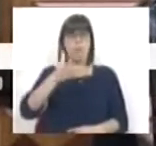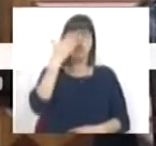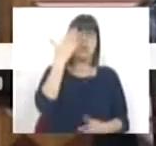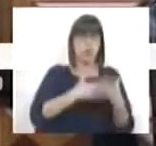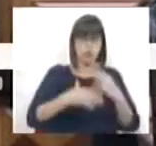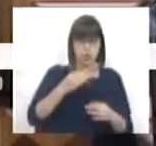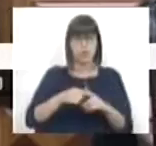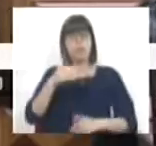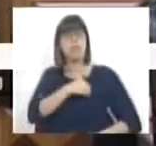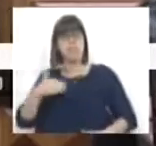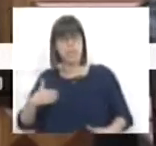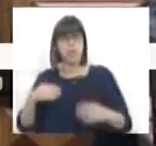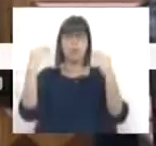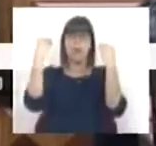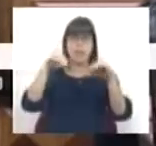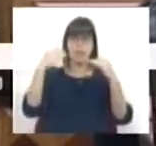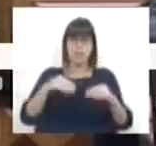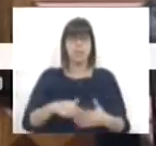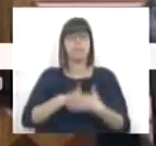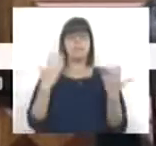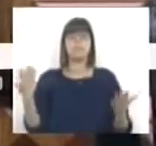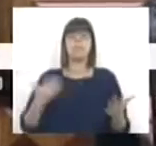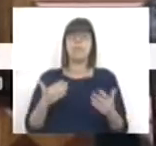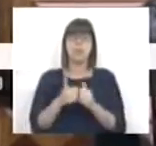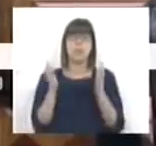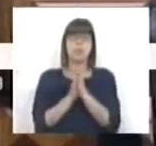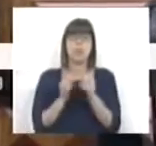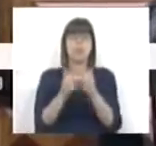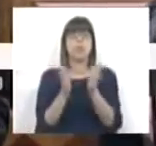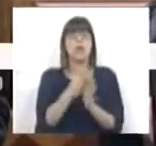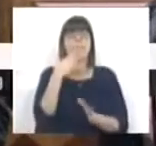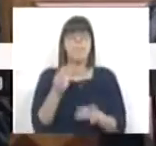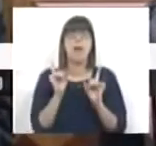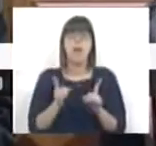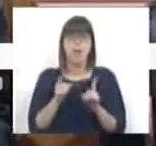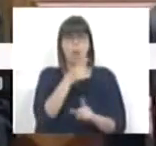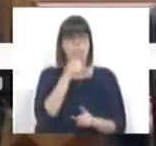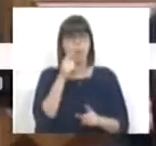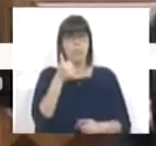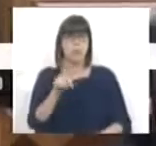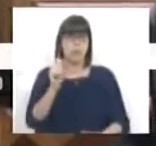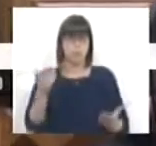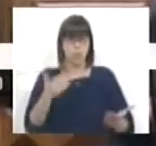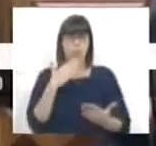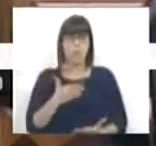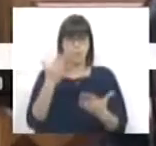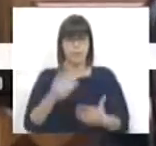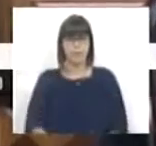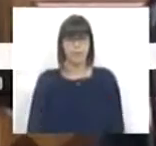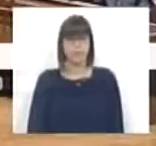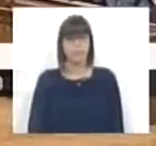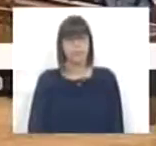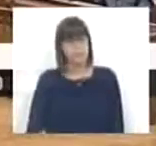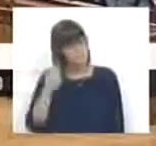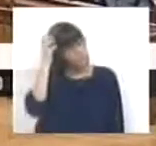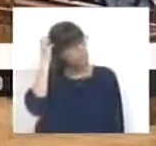justiça na saúde e no ensino enfim um direito de todos e todas esse é o compromisso do bloco de esquerda obrigado